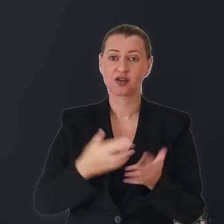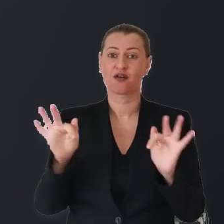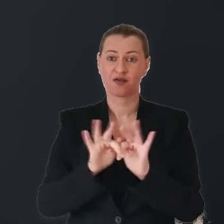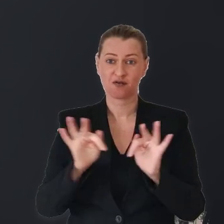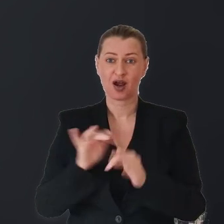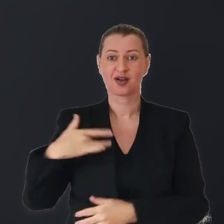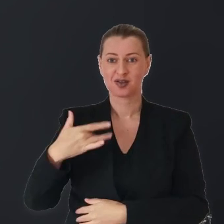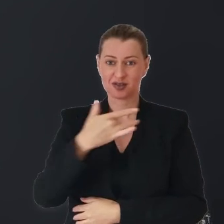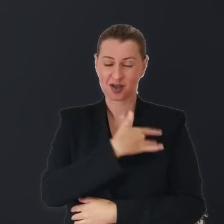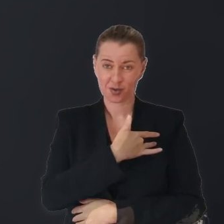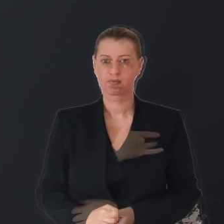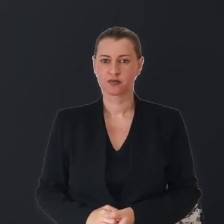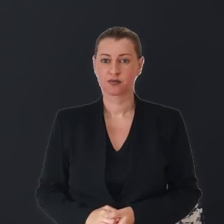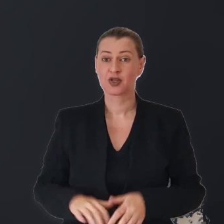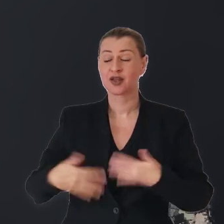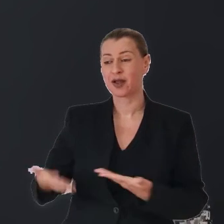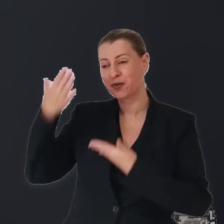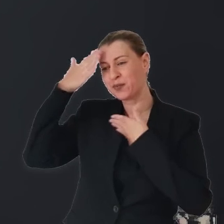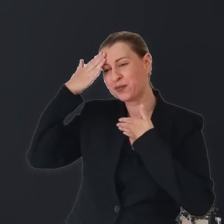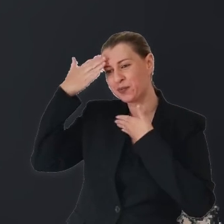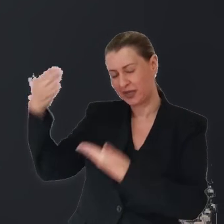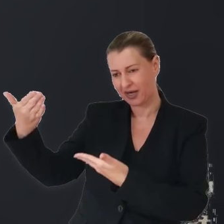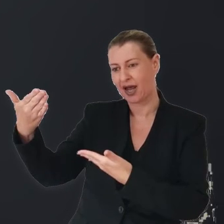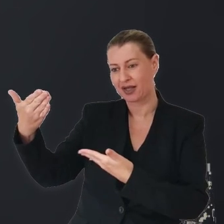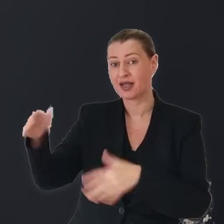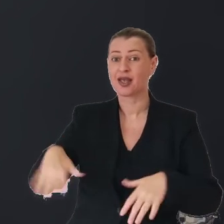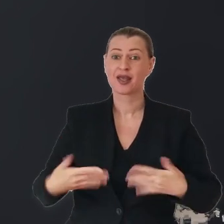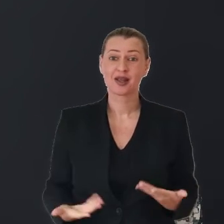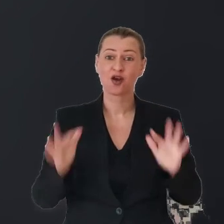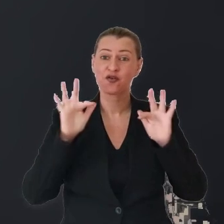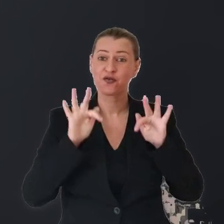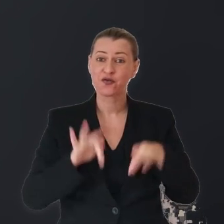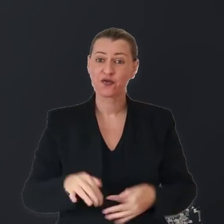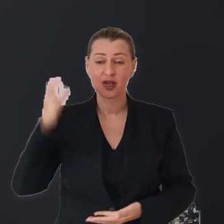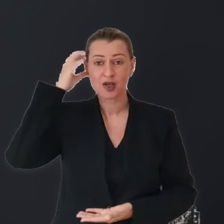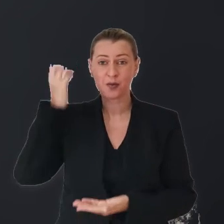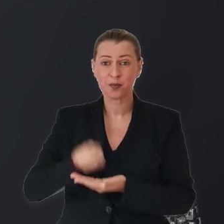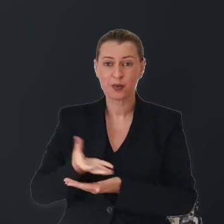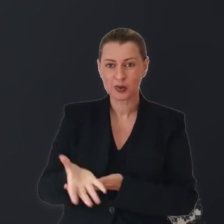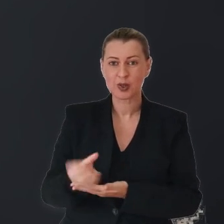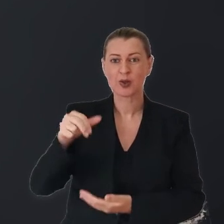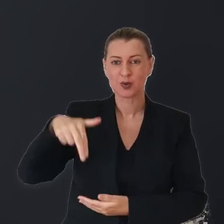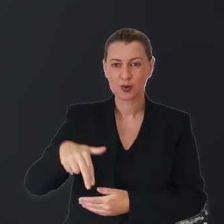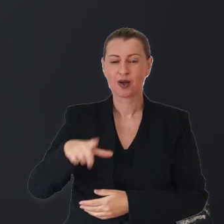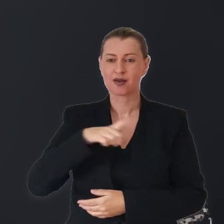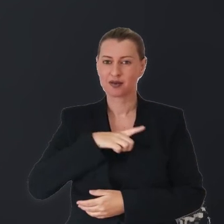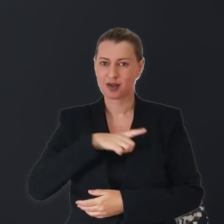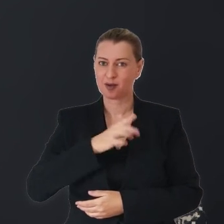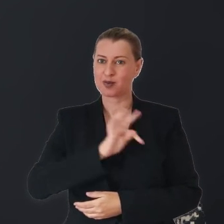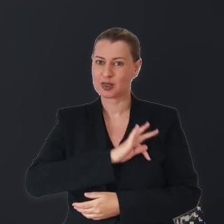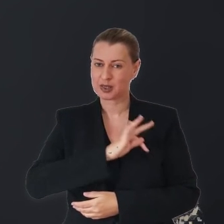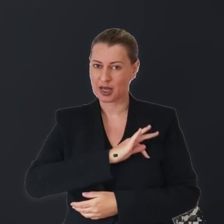Drop Saúde, Morgana Schneck. Obrigado, Morgana. E assim acaba mais um Podcast On. Nós temos